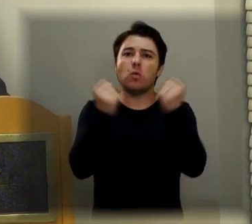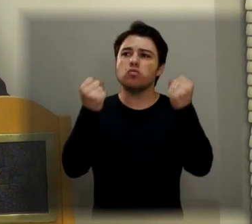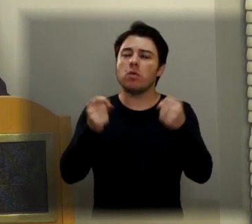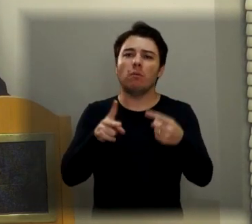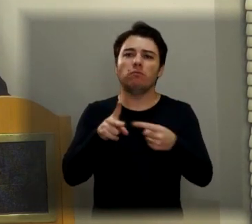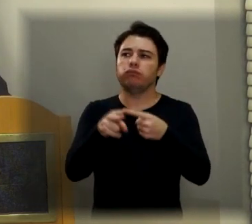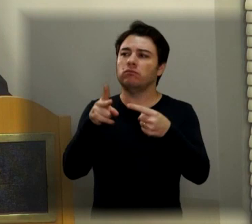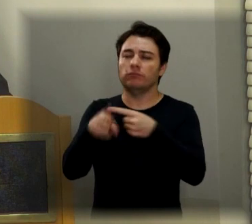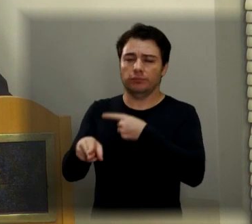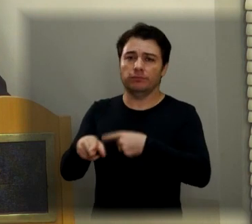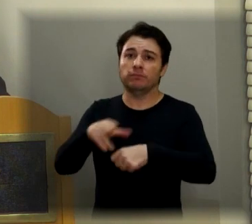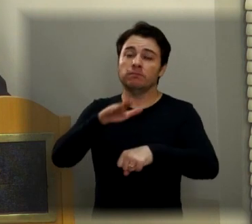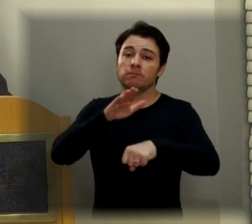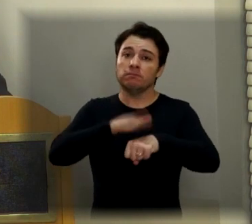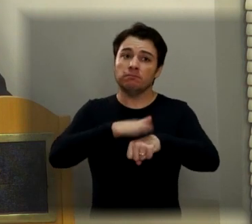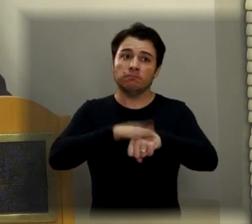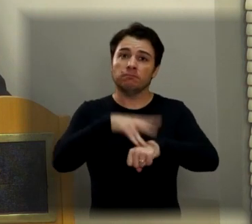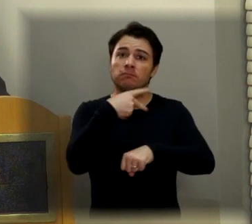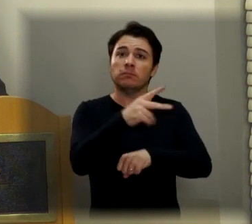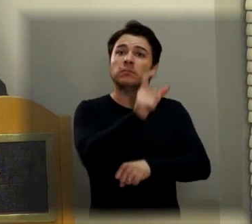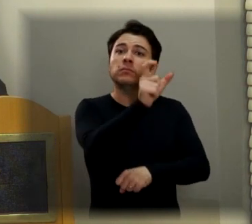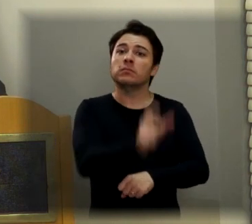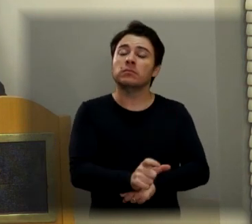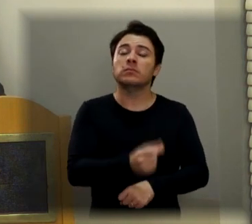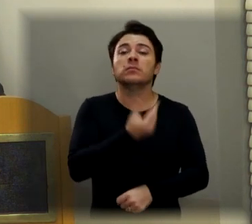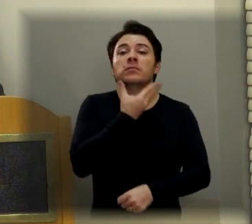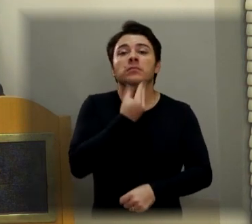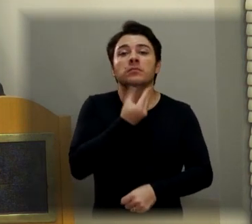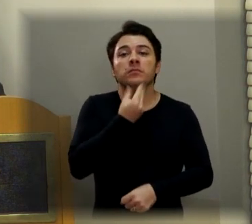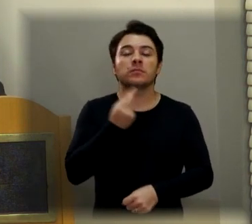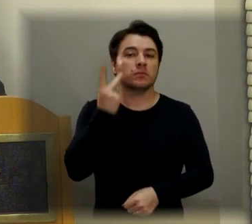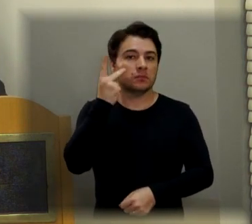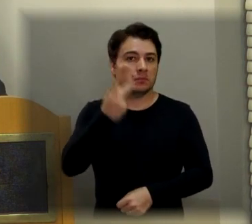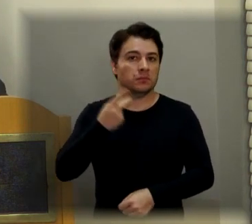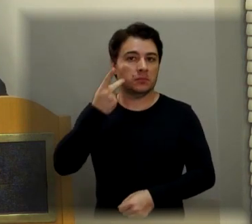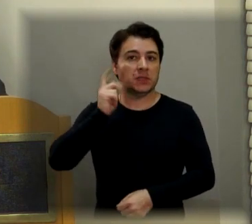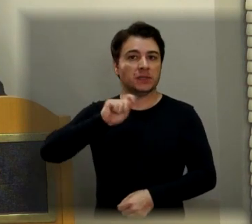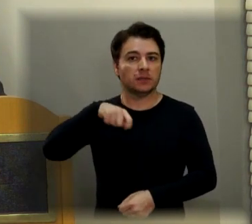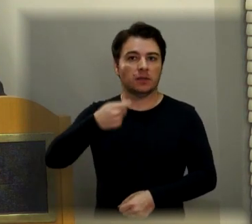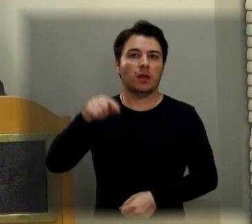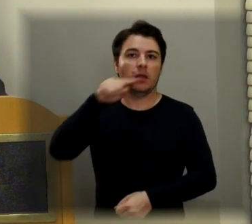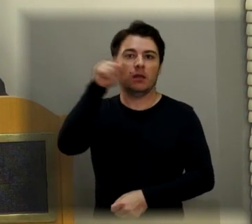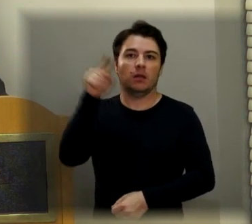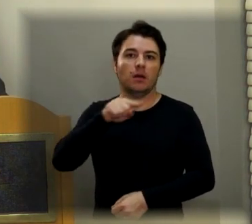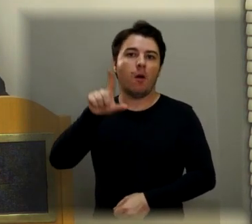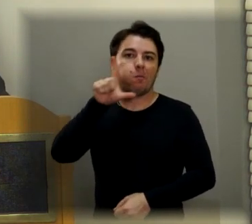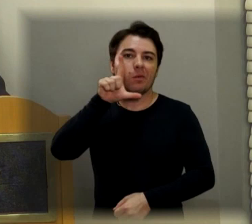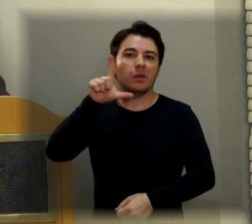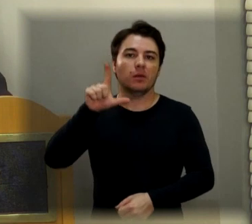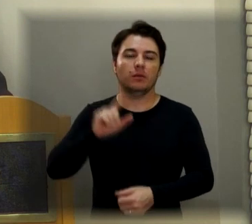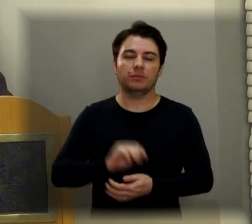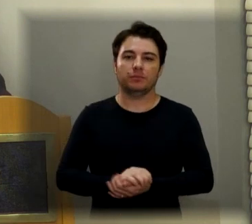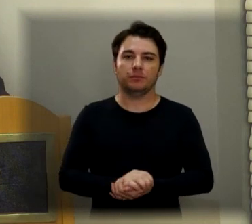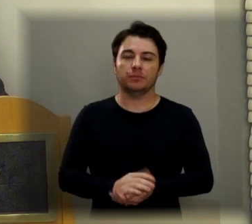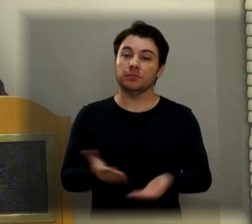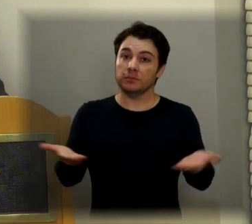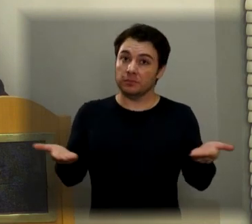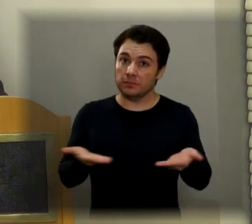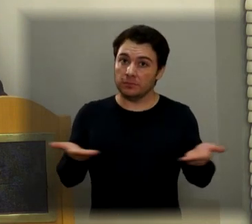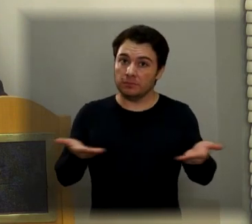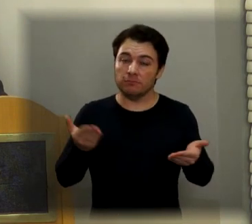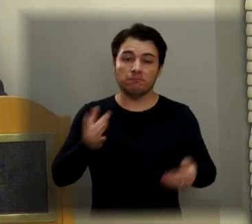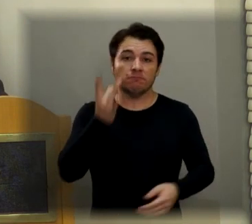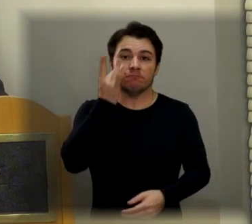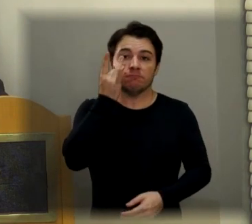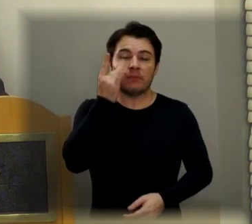essa audiência pública foi solicitada a requerida pelo Vereador Zé Luiz Eu lembro que nós estamos com